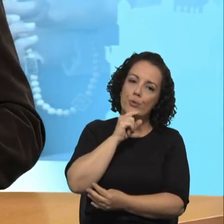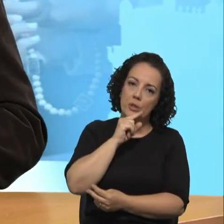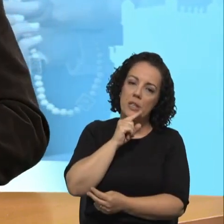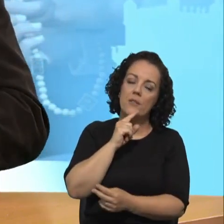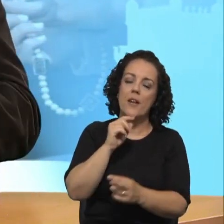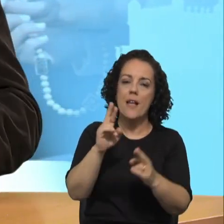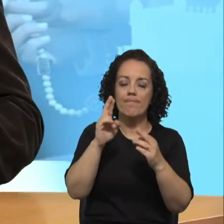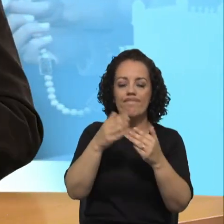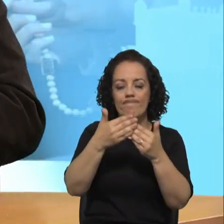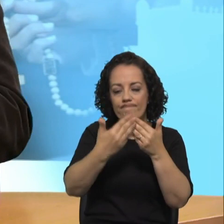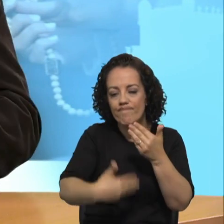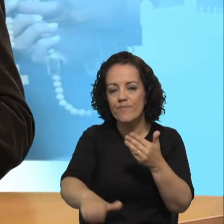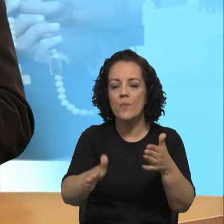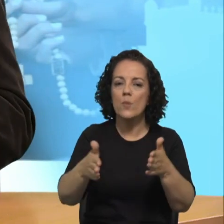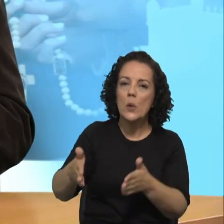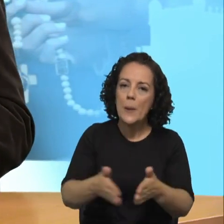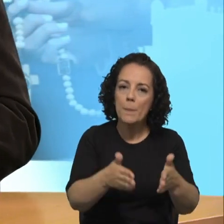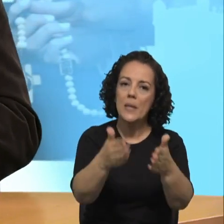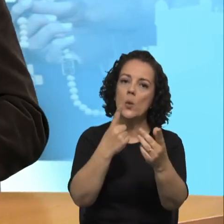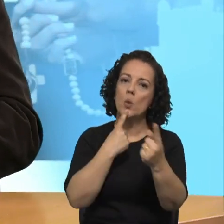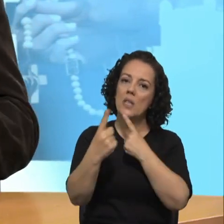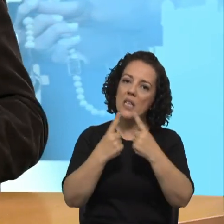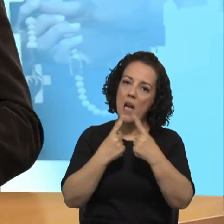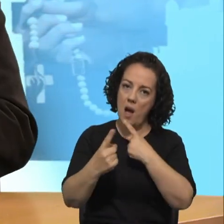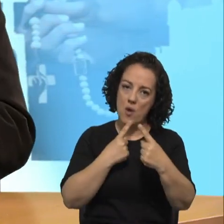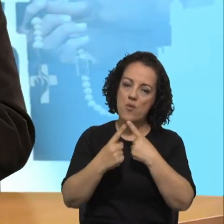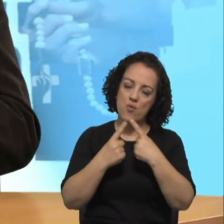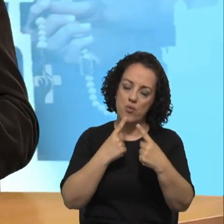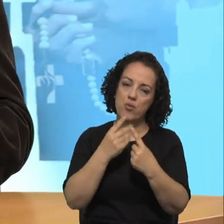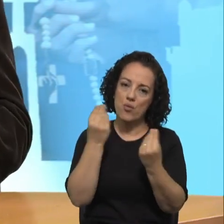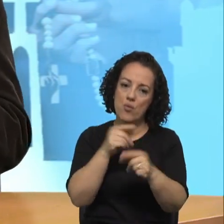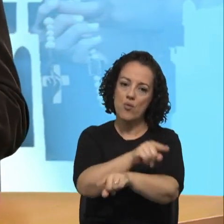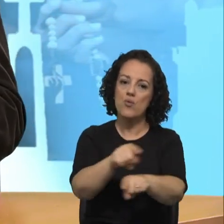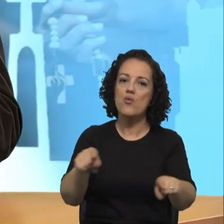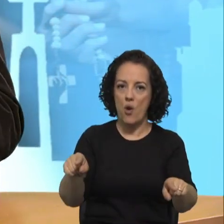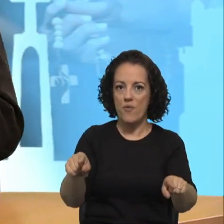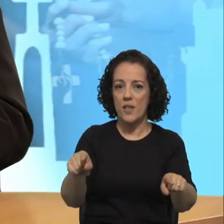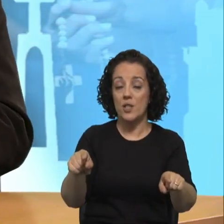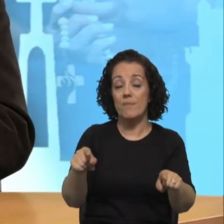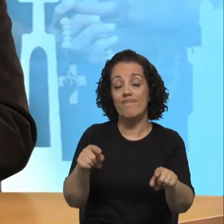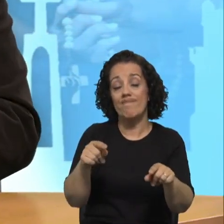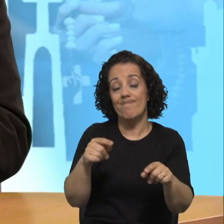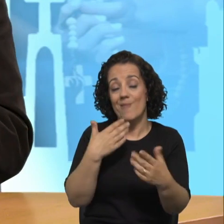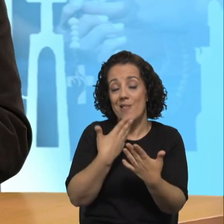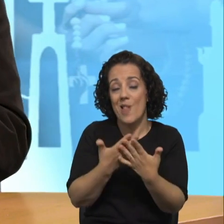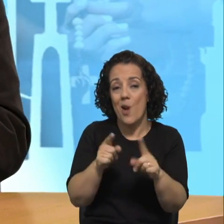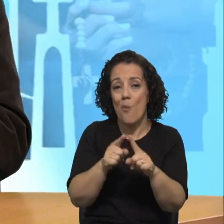caminho para algum diálogo, pelo menos através dos mais jovens. Isso é uma esperança que certamente